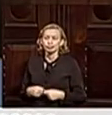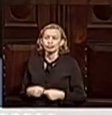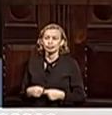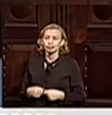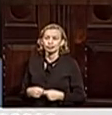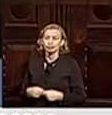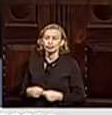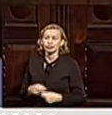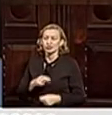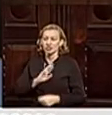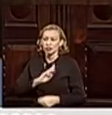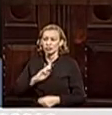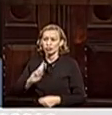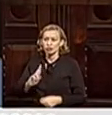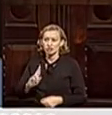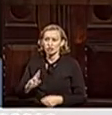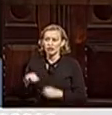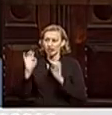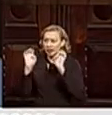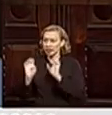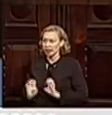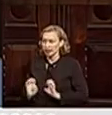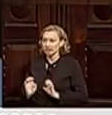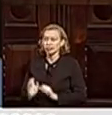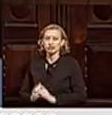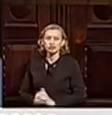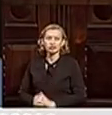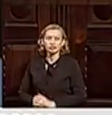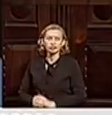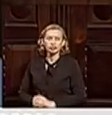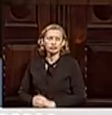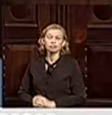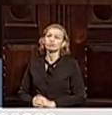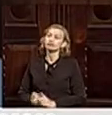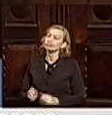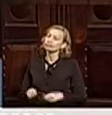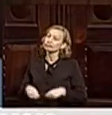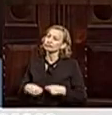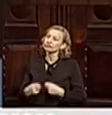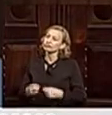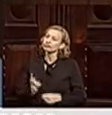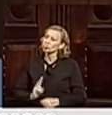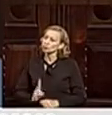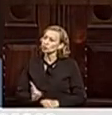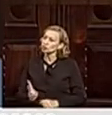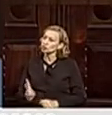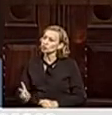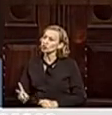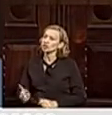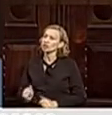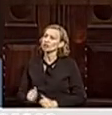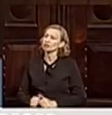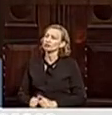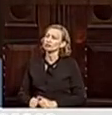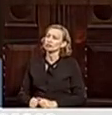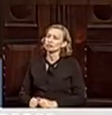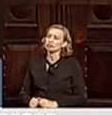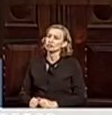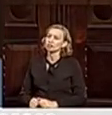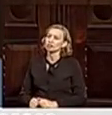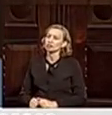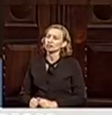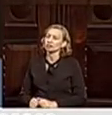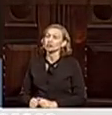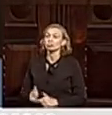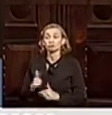essa representação e, ao mesmo tempo, dar continuidade a uma agenda para o enfrentamento dos